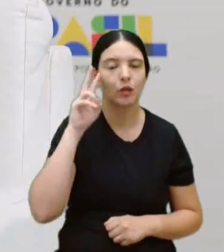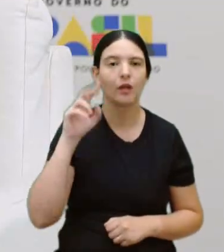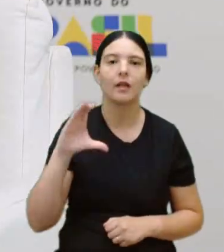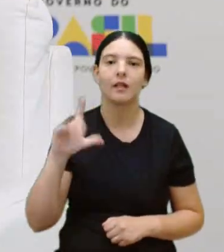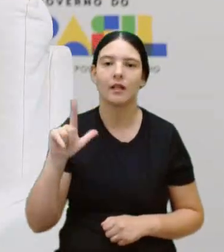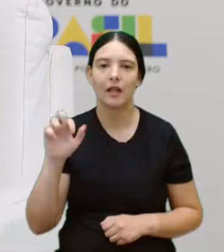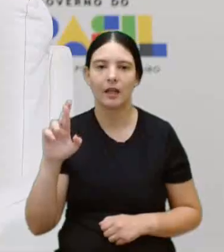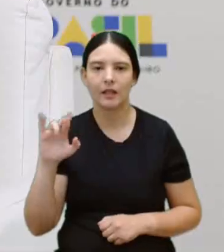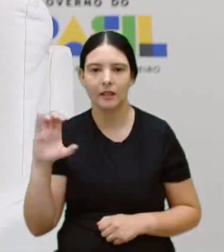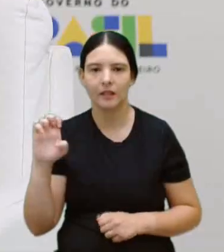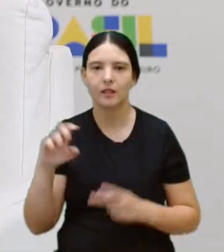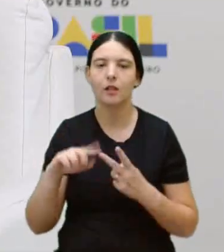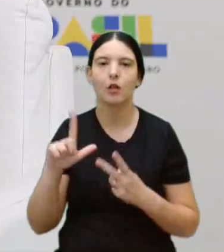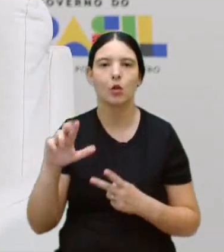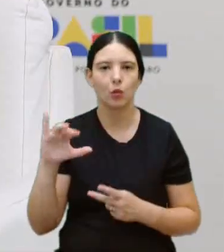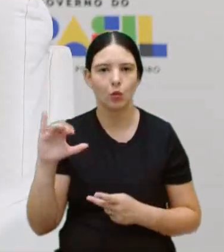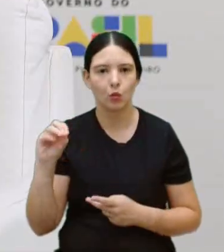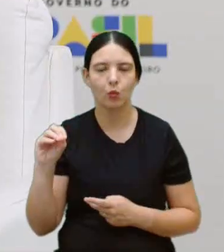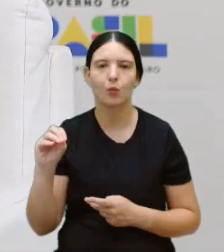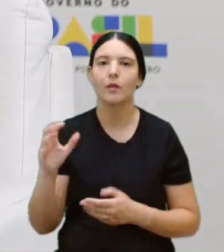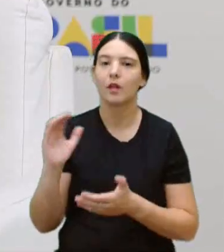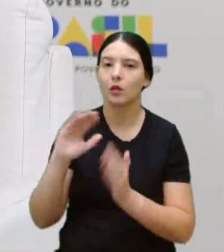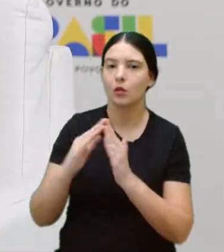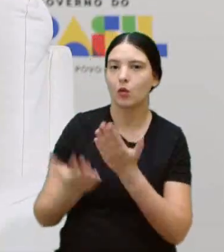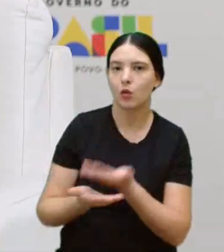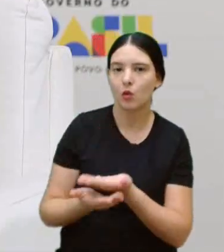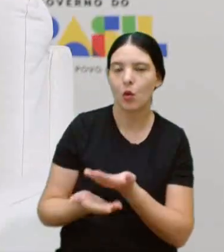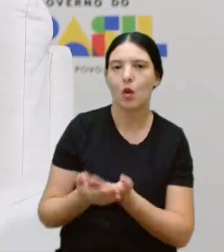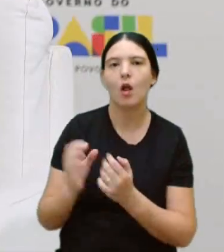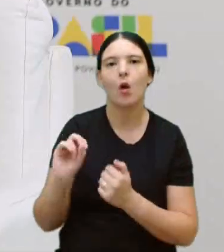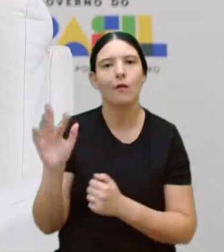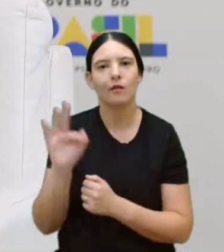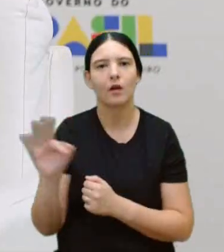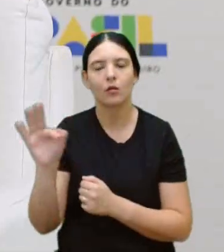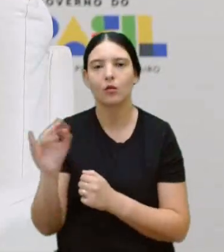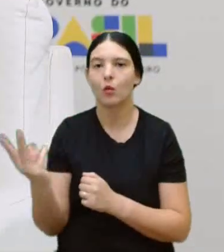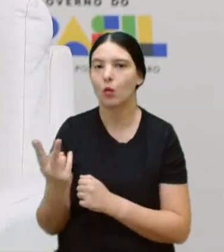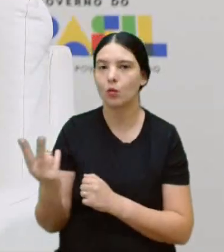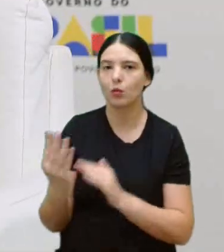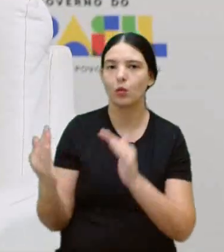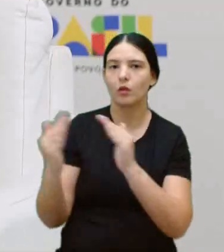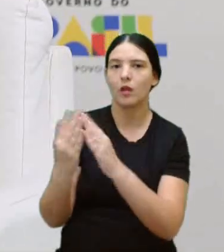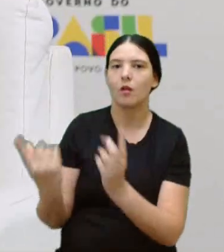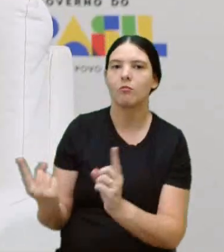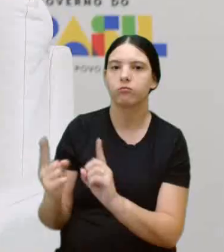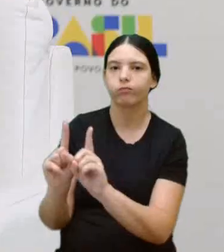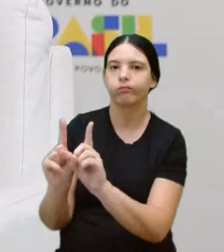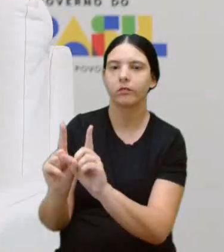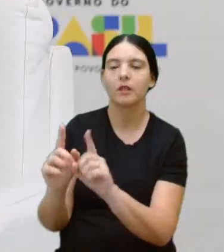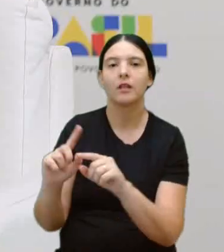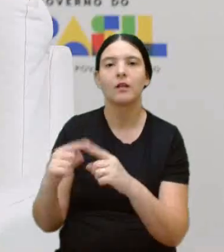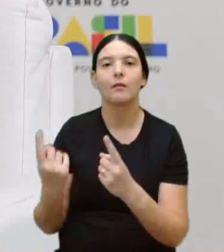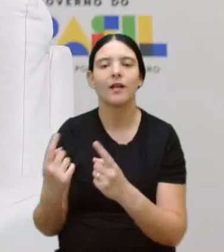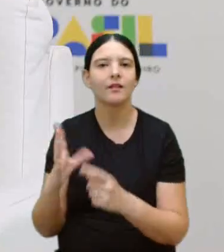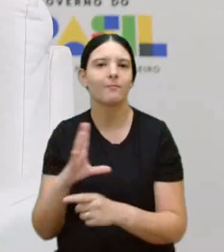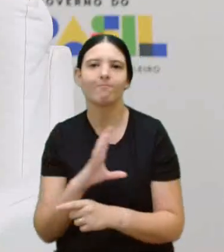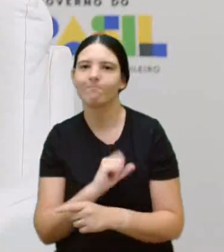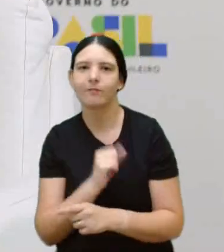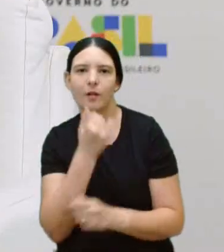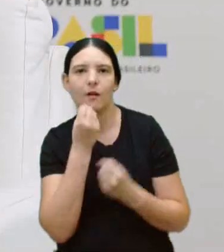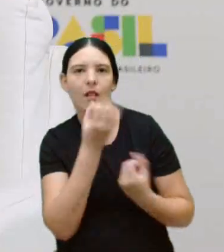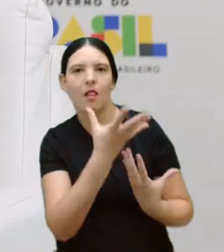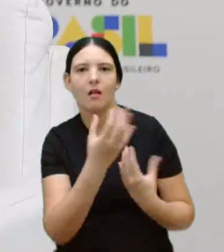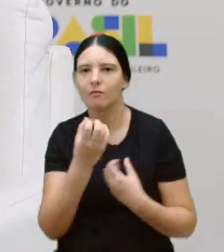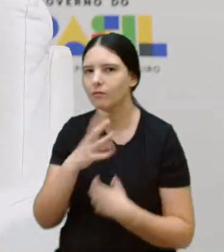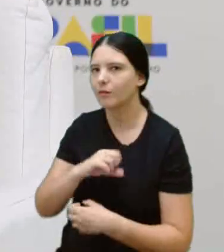colegas de escola ou de faculdade, que vivem juntos sem declarar o que sentem pelo outro. Um funcionário é apaixonado por sua superiora,